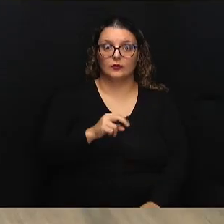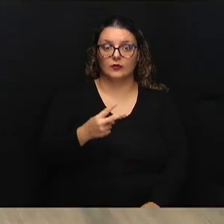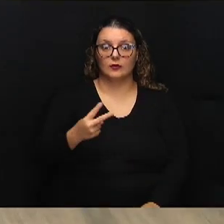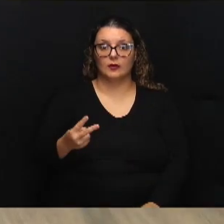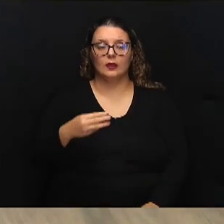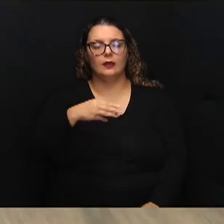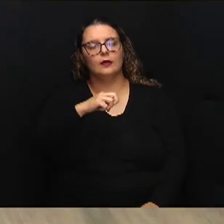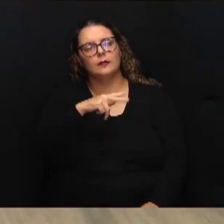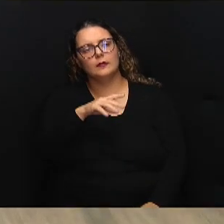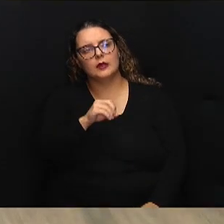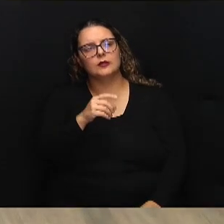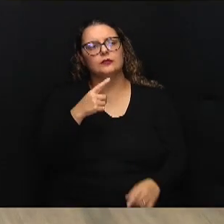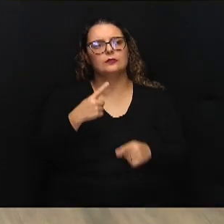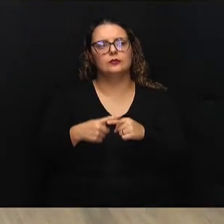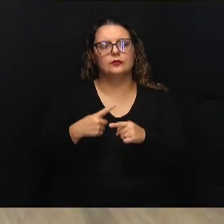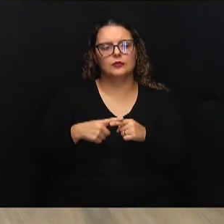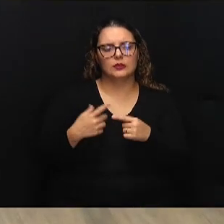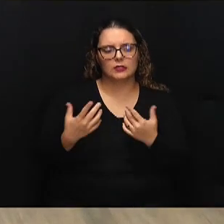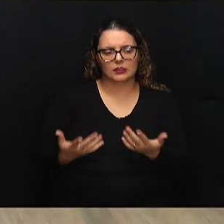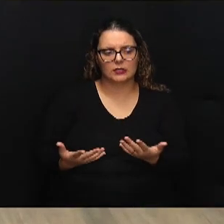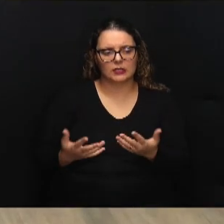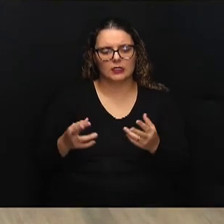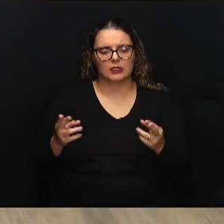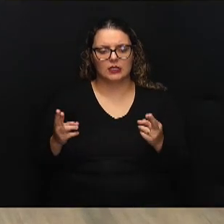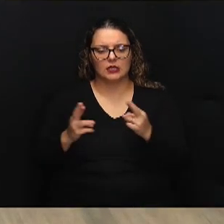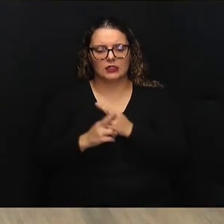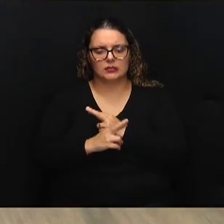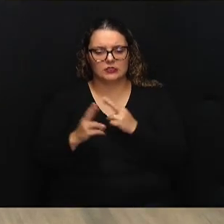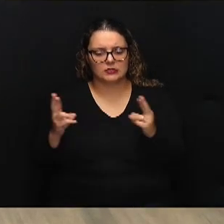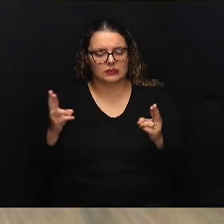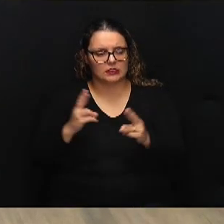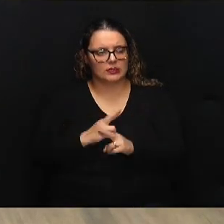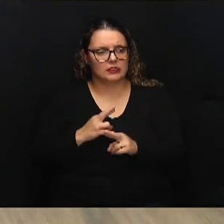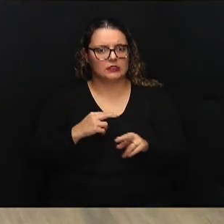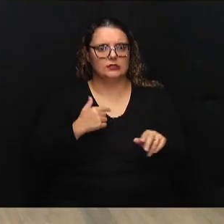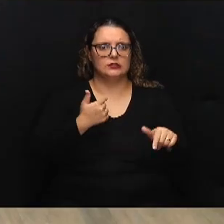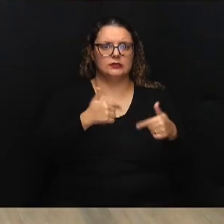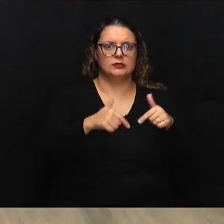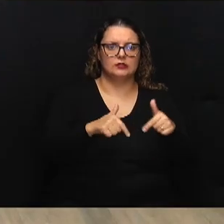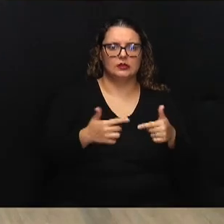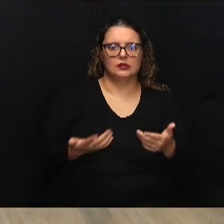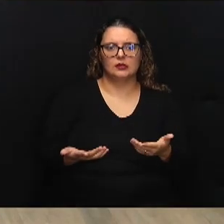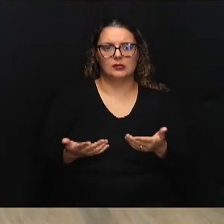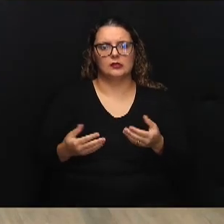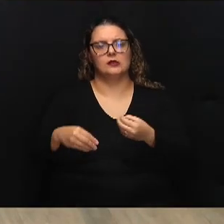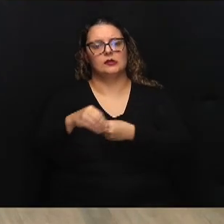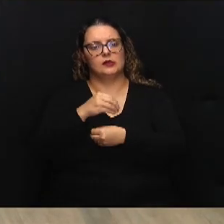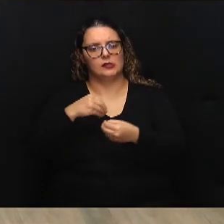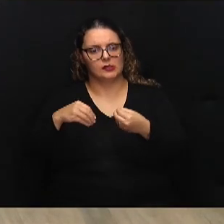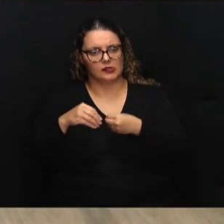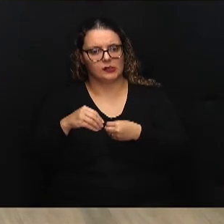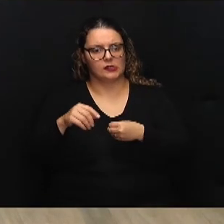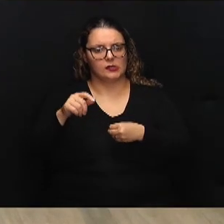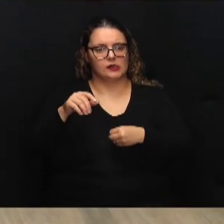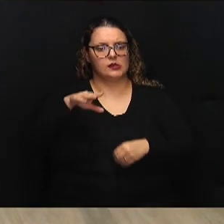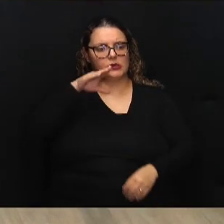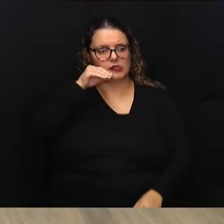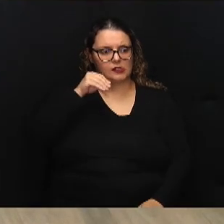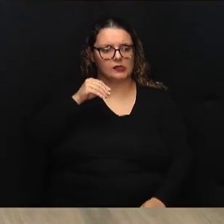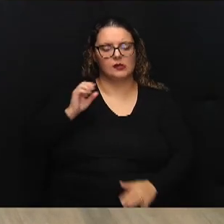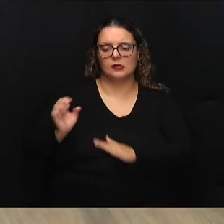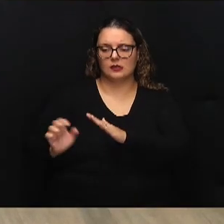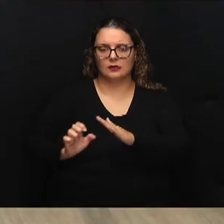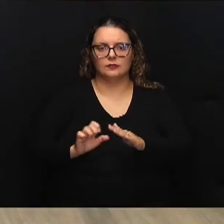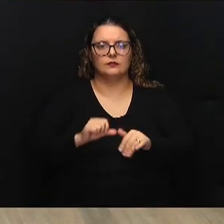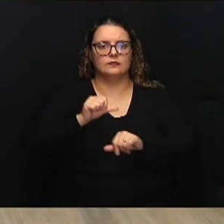que essa relação do trabalho, né, envolvendo o trabalhador e as empresas,